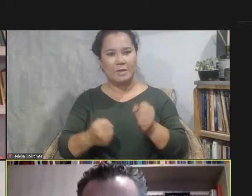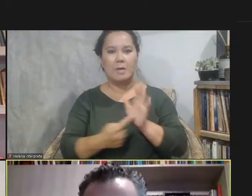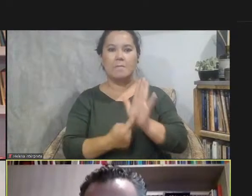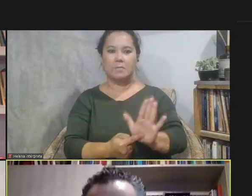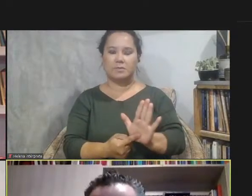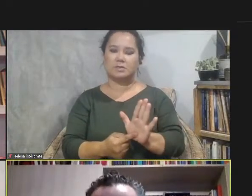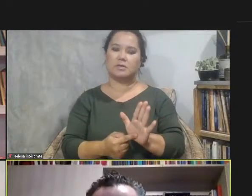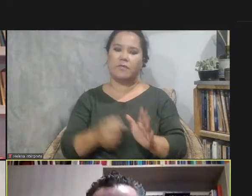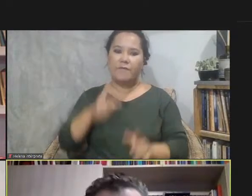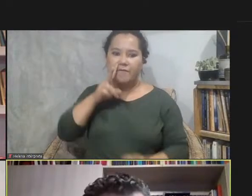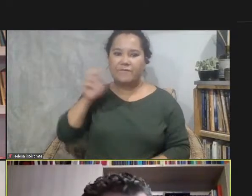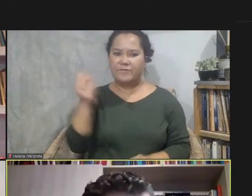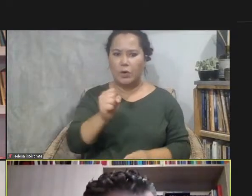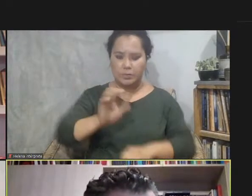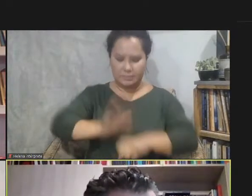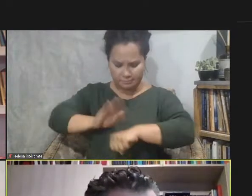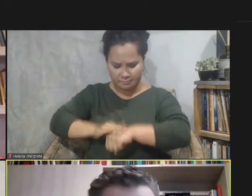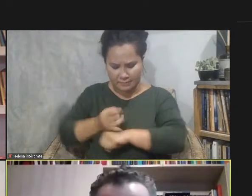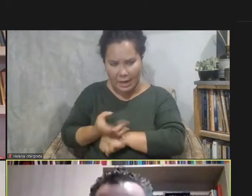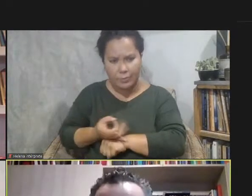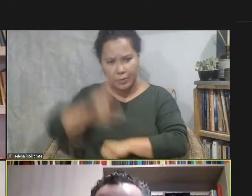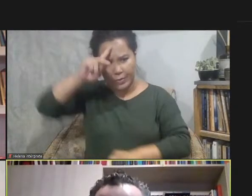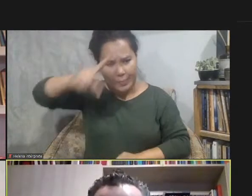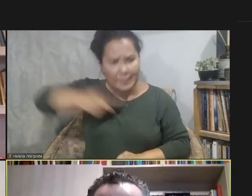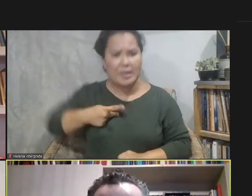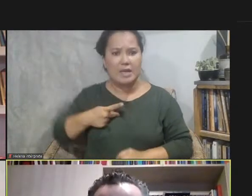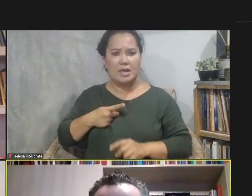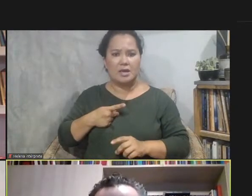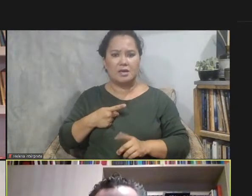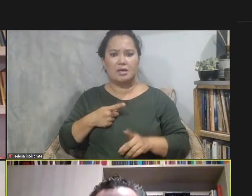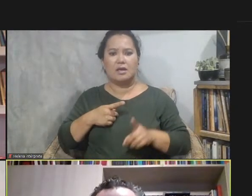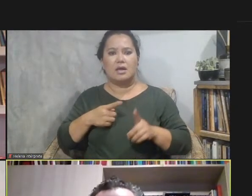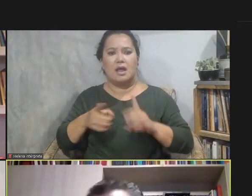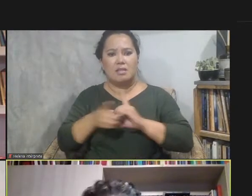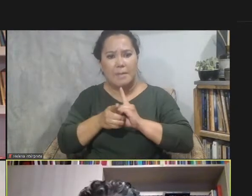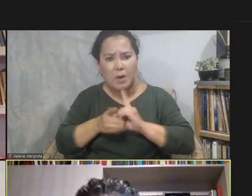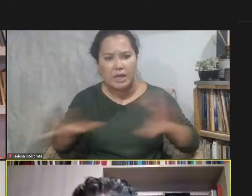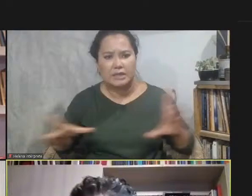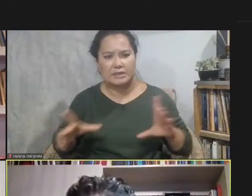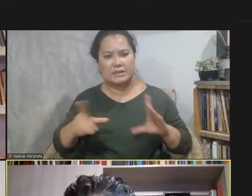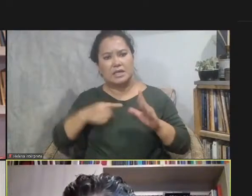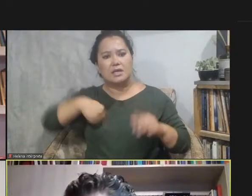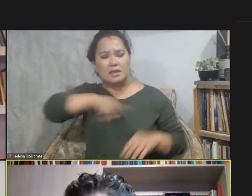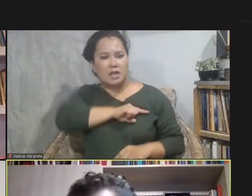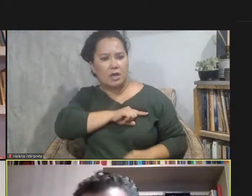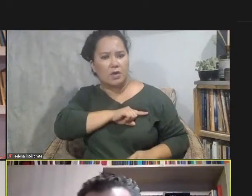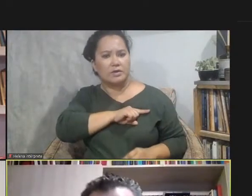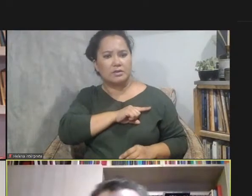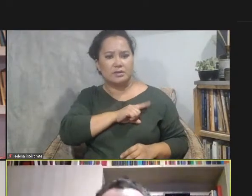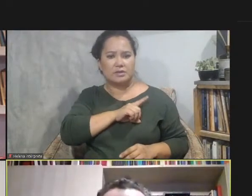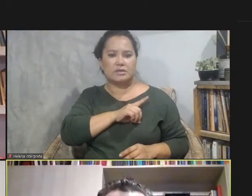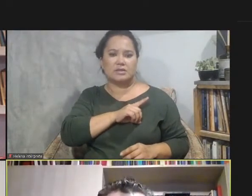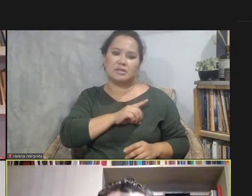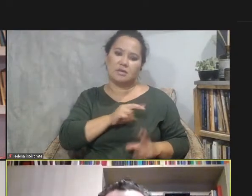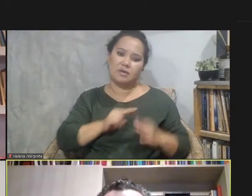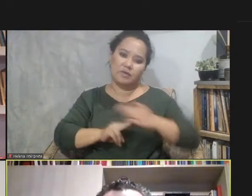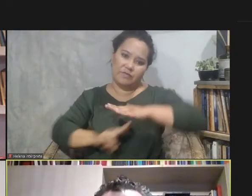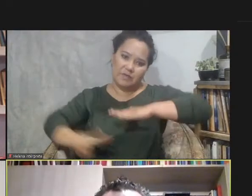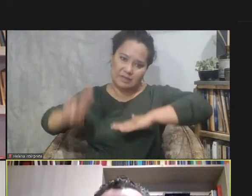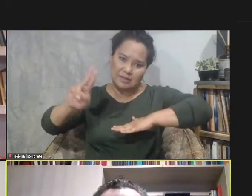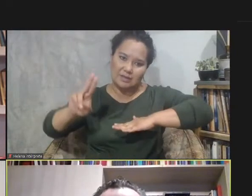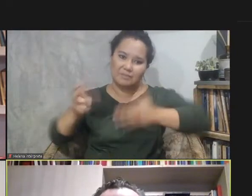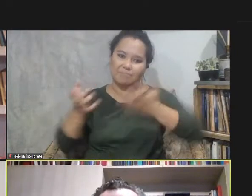da nossa universidade, e isso que nos impulsa, né, a superar essas dificuldades. Eu gostaria de